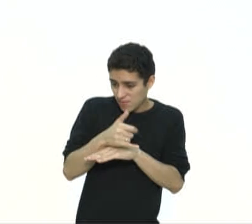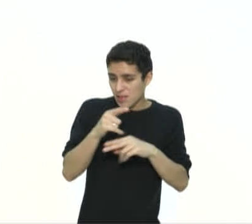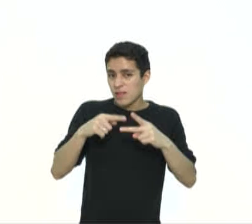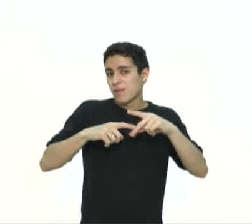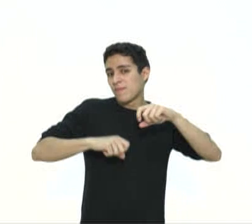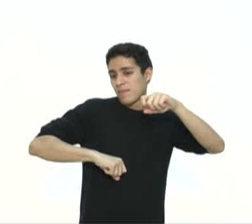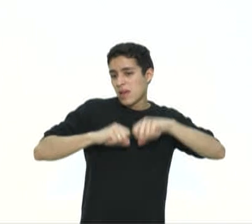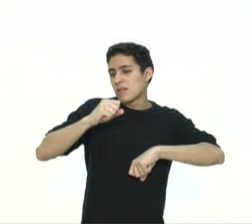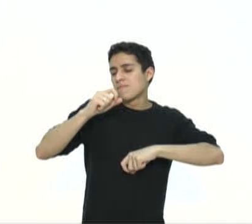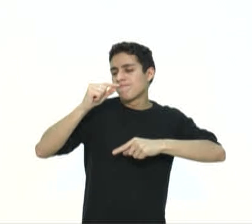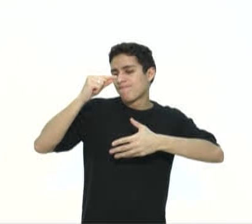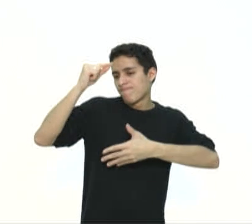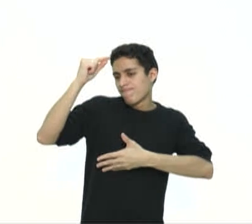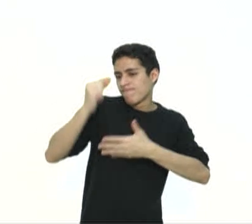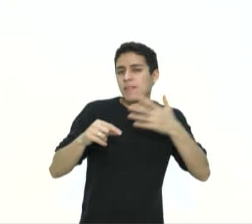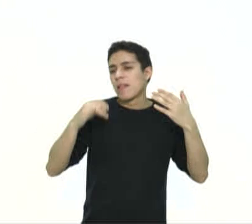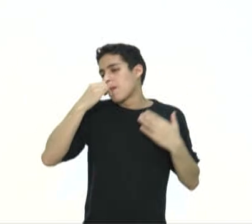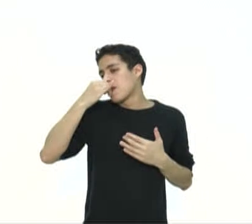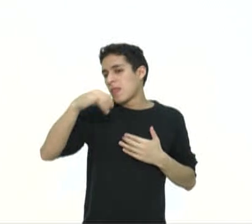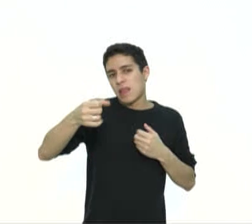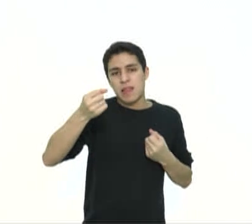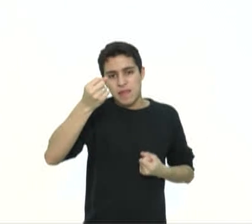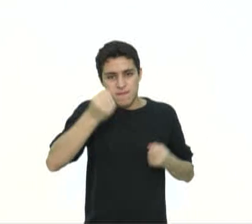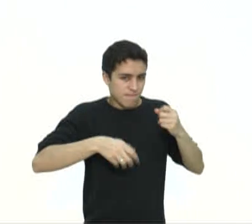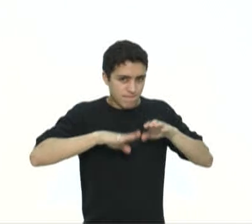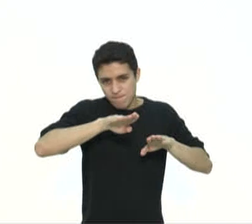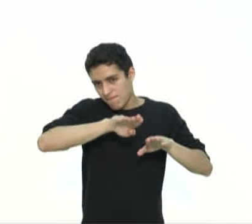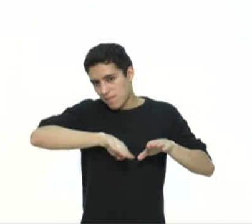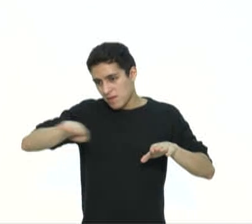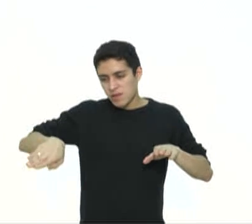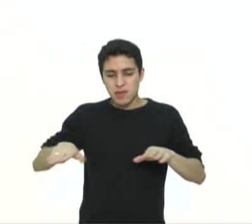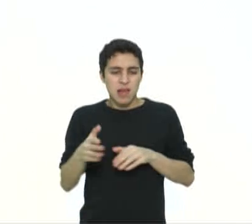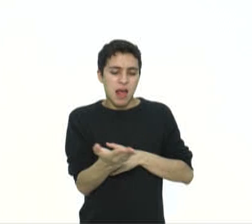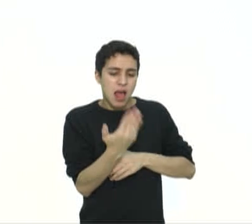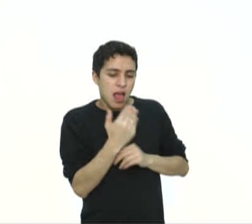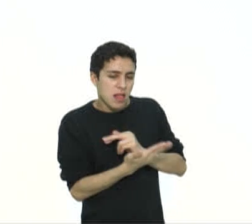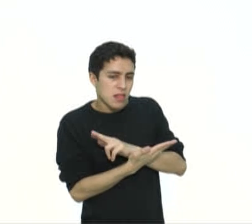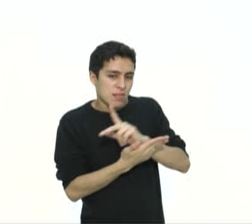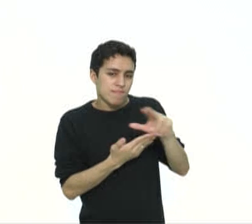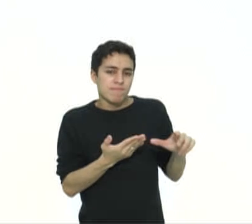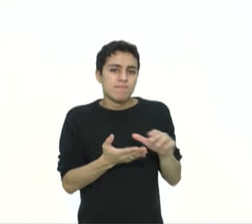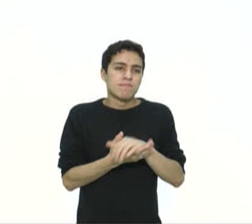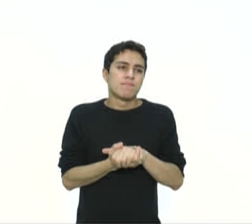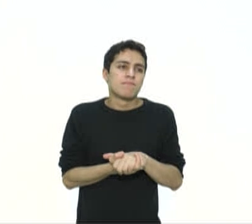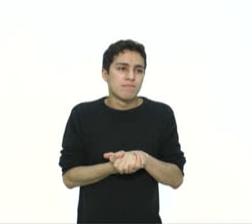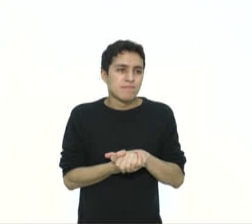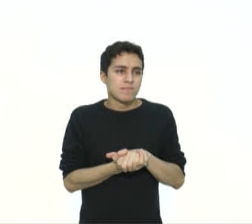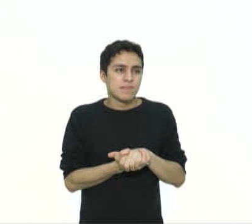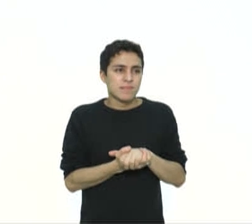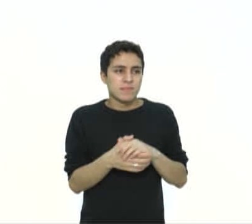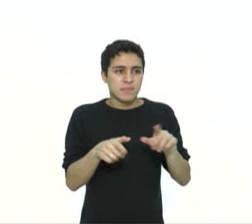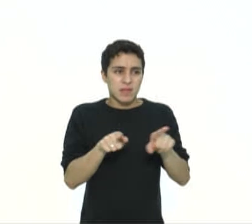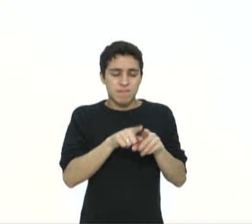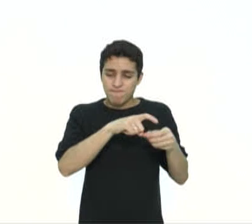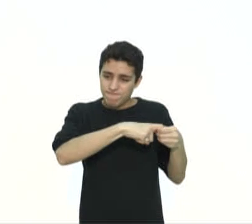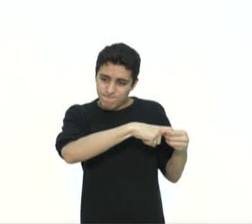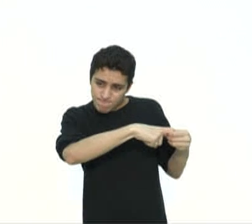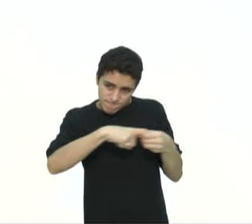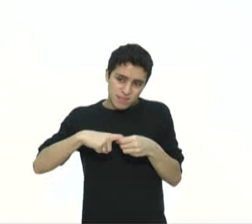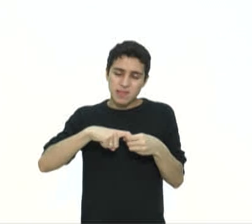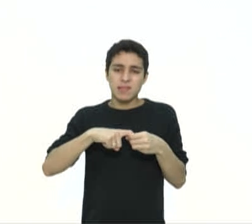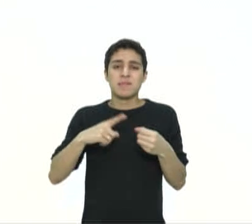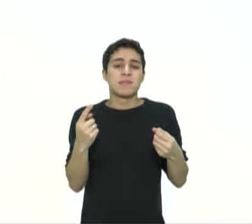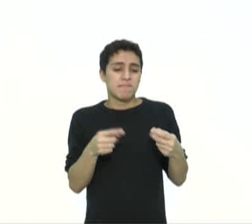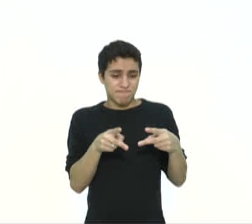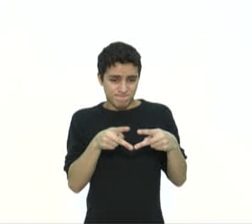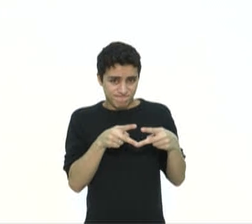máquinas e aparelhos elétricos veículos automotores alimentícios reboques e Carrocerias ó esses dois